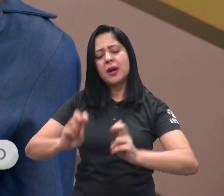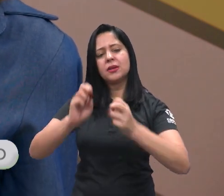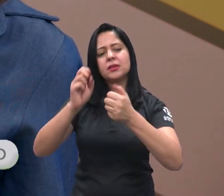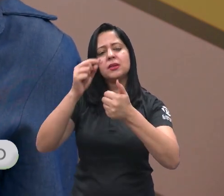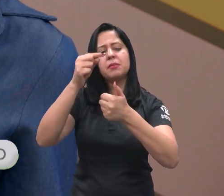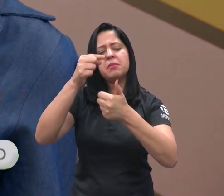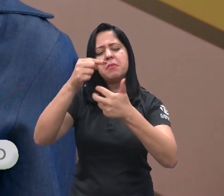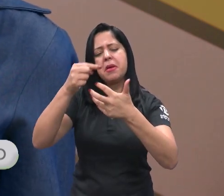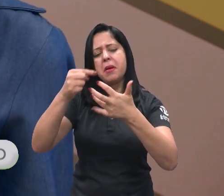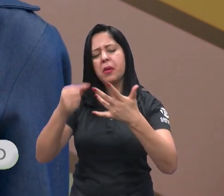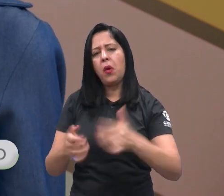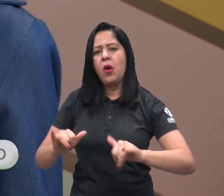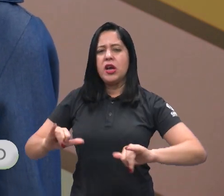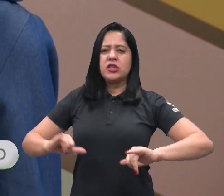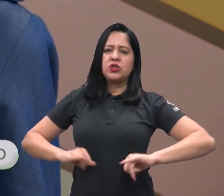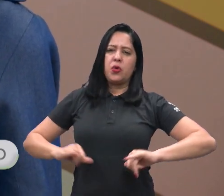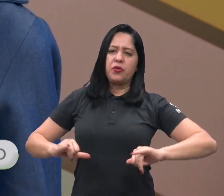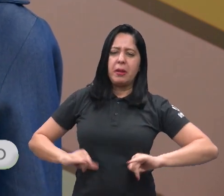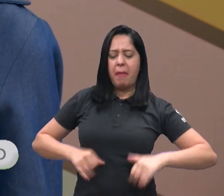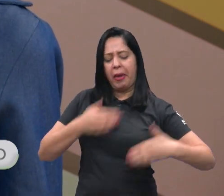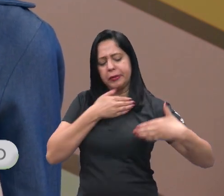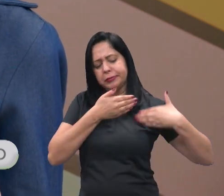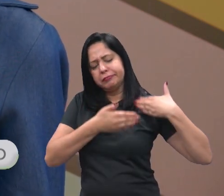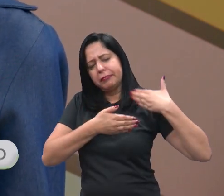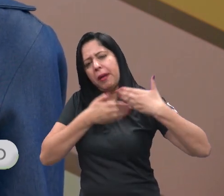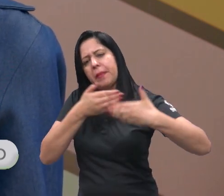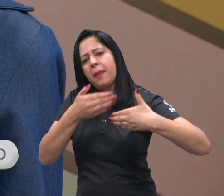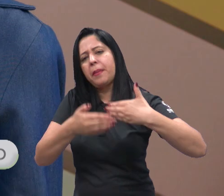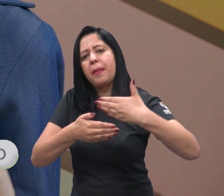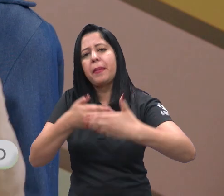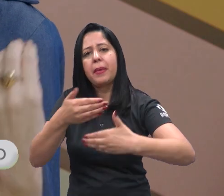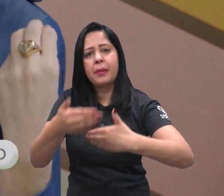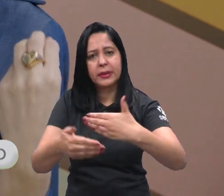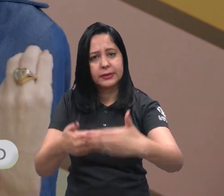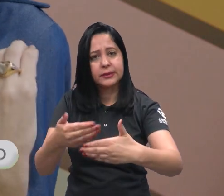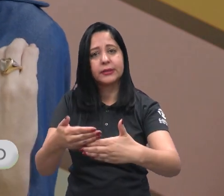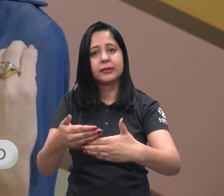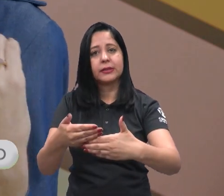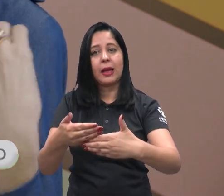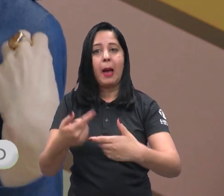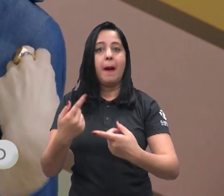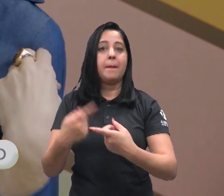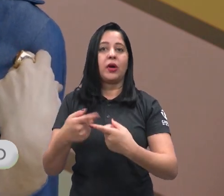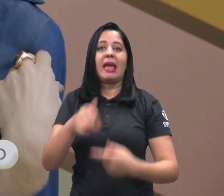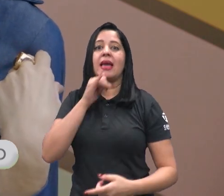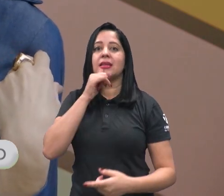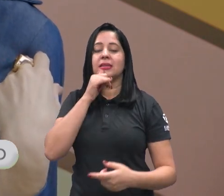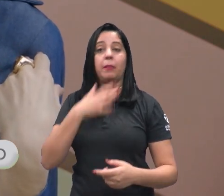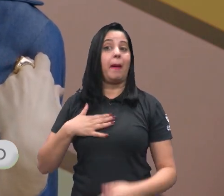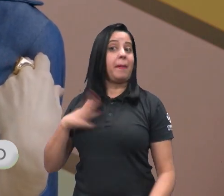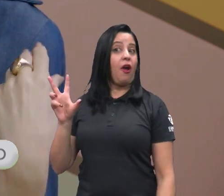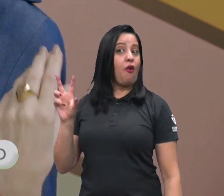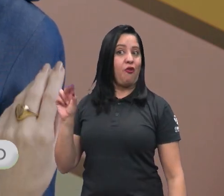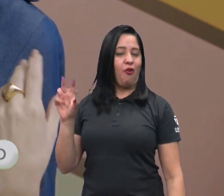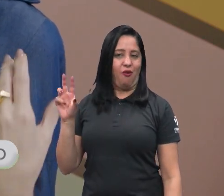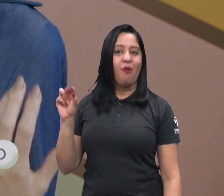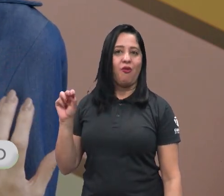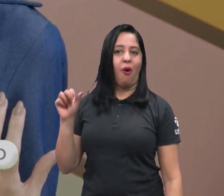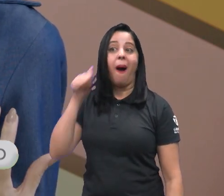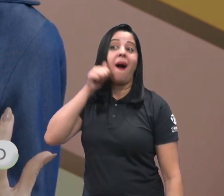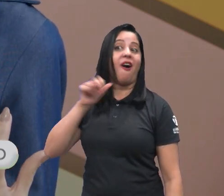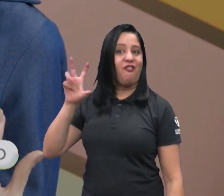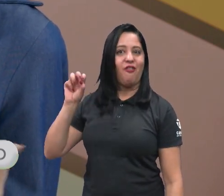nossa ancestralidade, porque assim, quando a gente olha para 2 gerações para trás, a minha avó, por exemplo, a